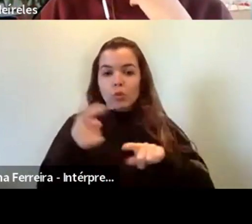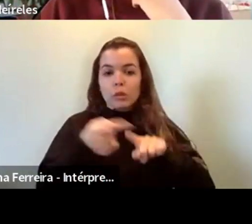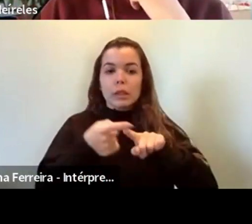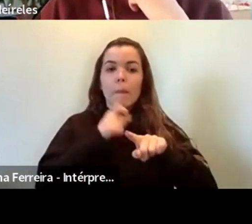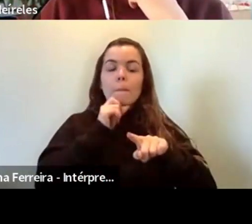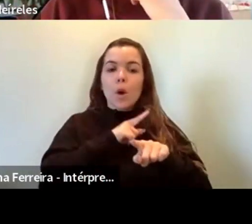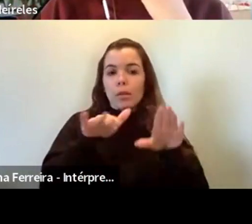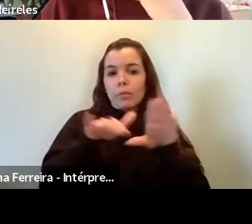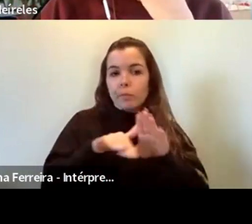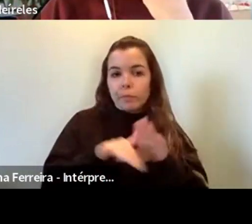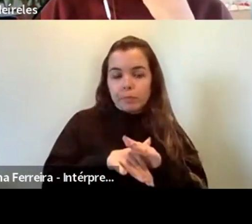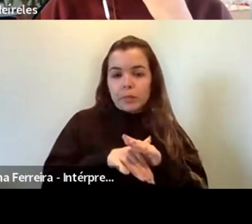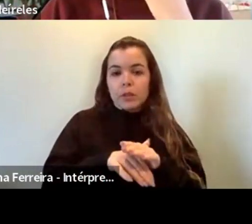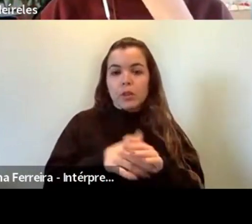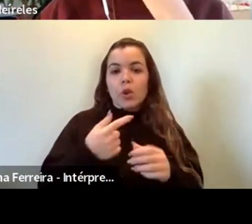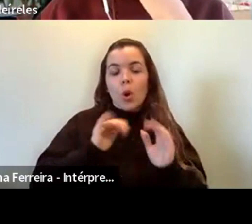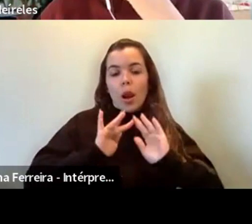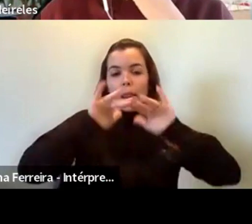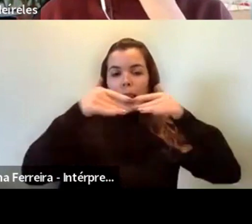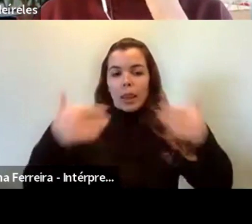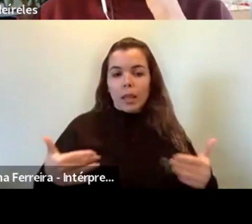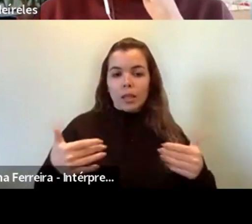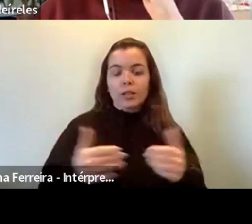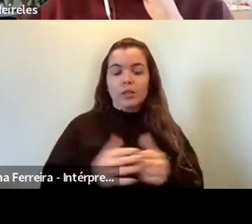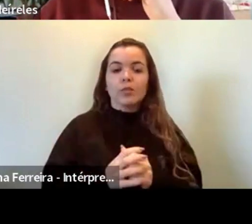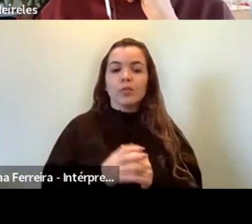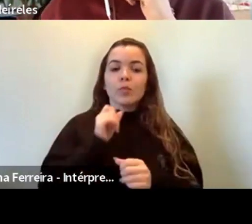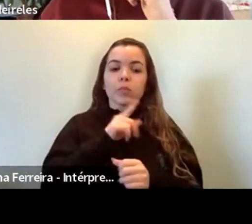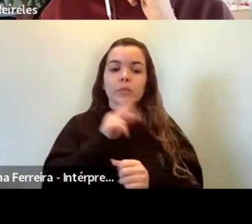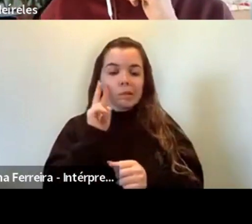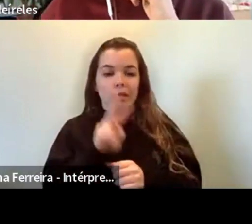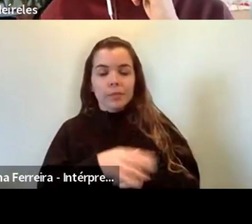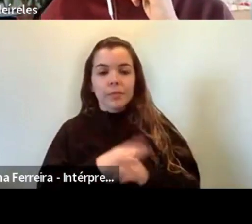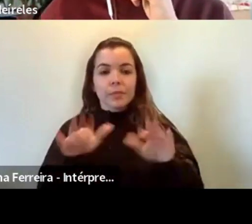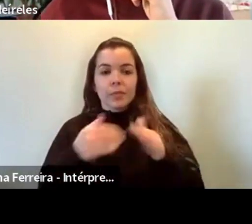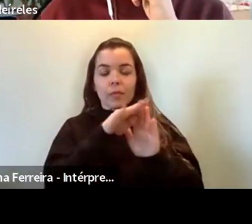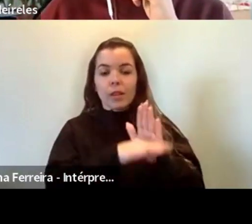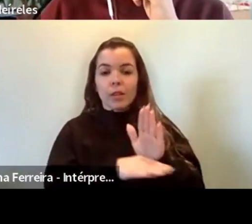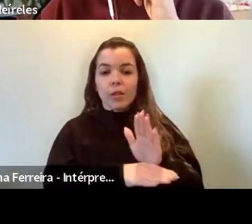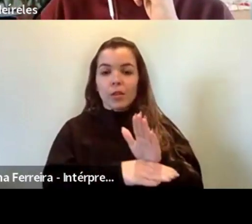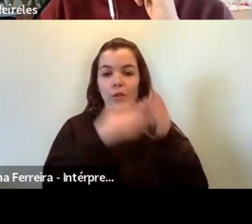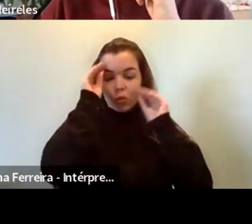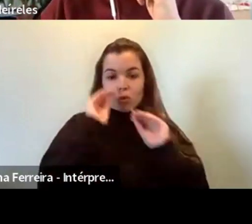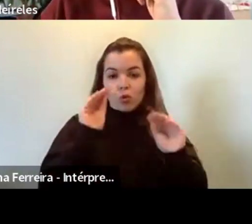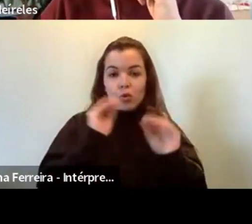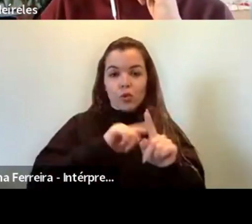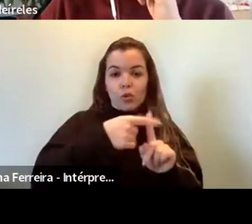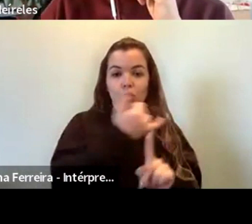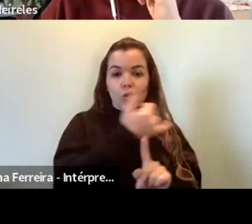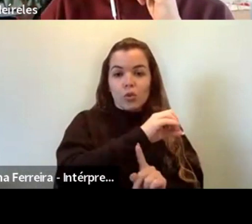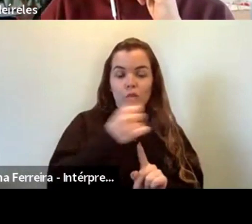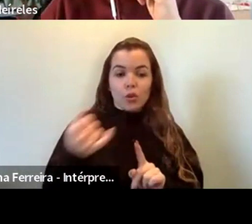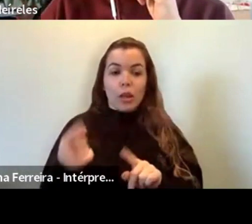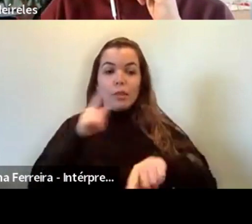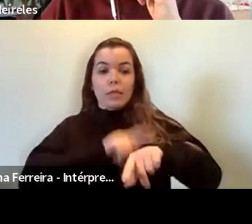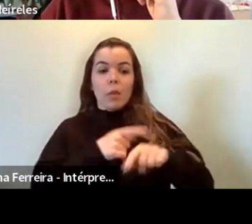do link que iremos deixar no chat. O programa de formação do INA para 2024 inclui cursos de curta e de longa